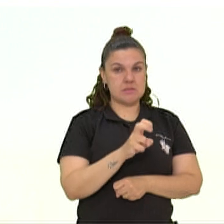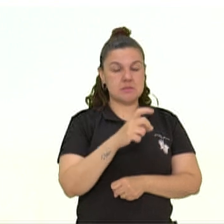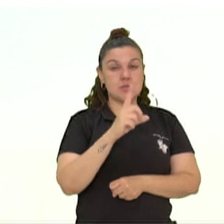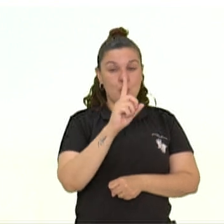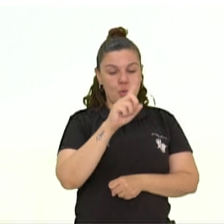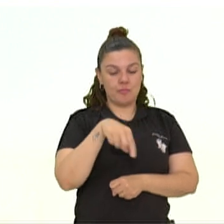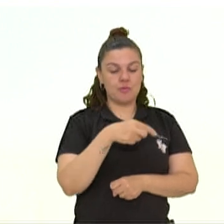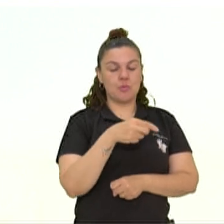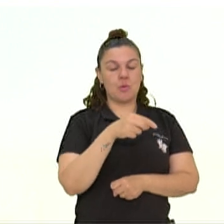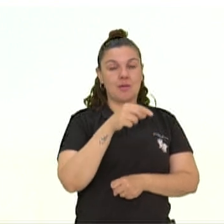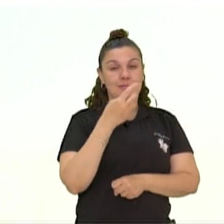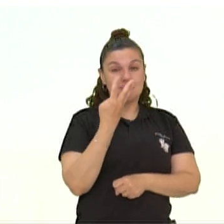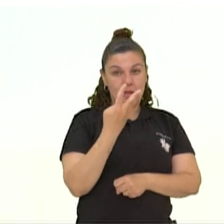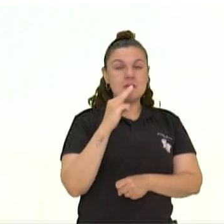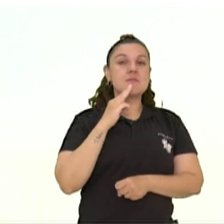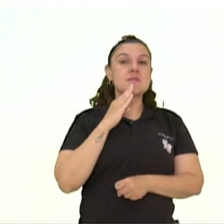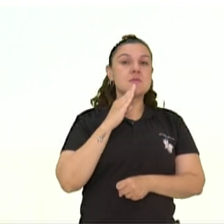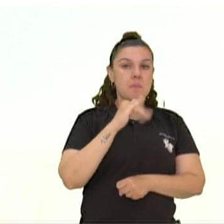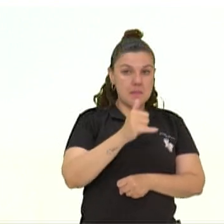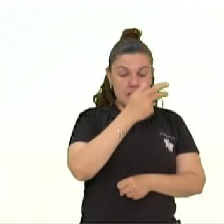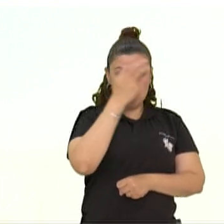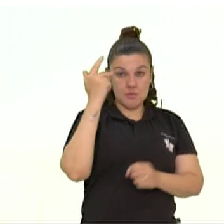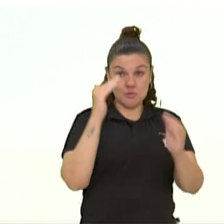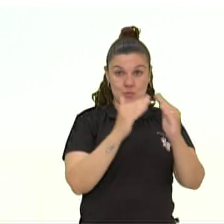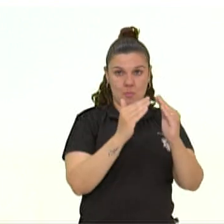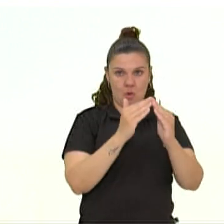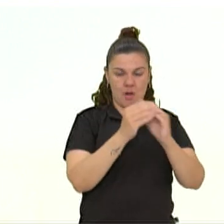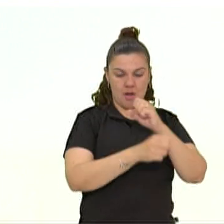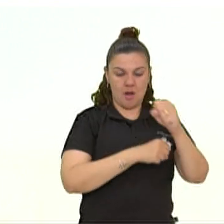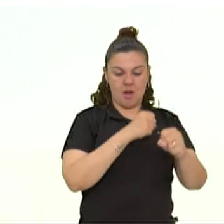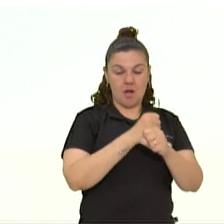1,3 bilhão de habitantes. A projeção já para